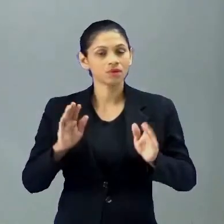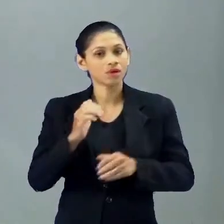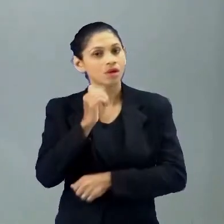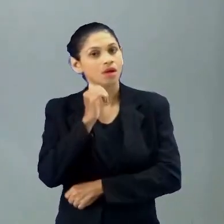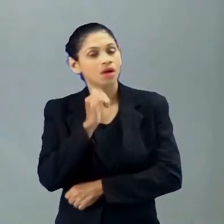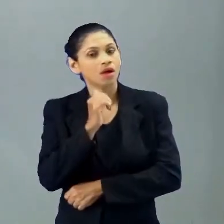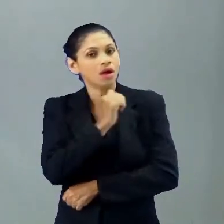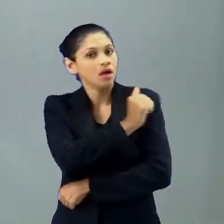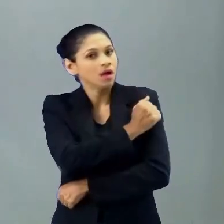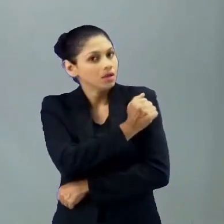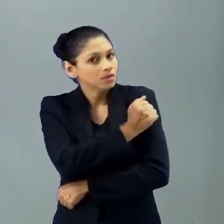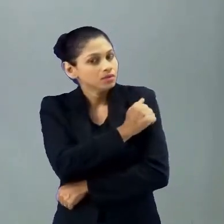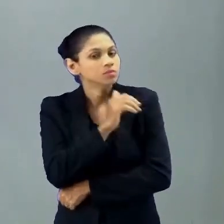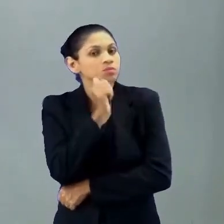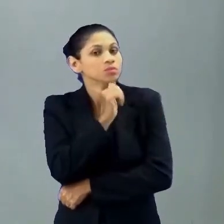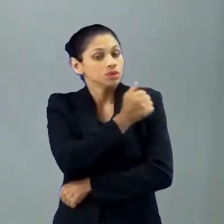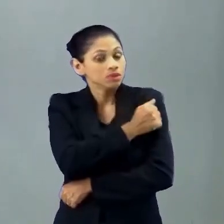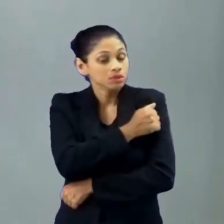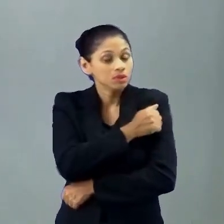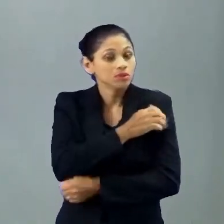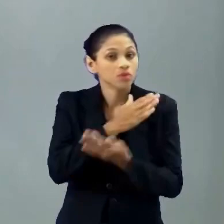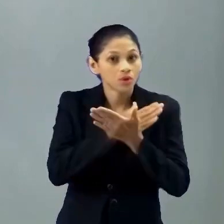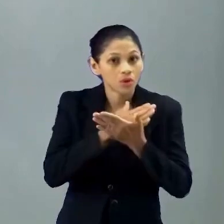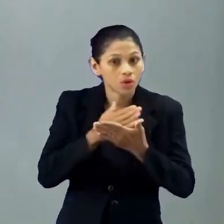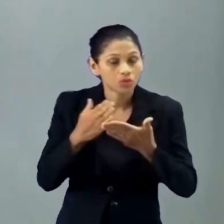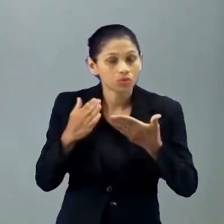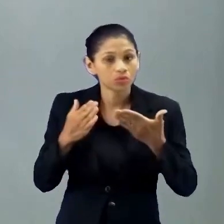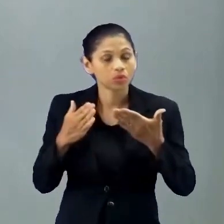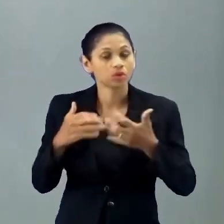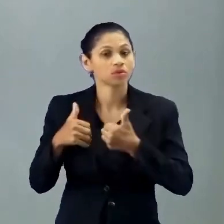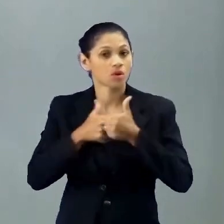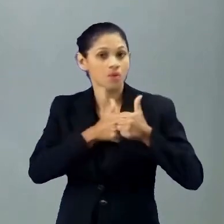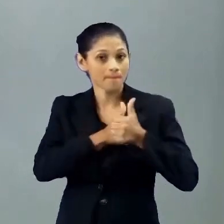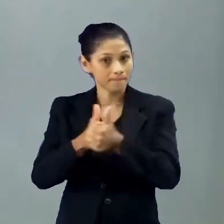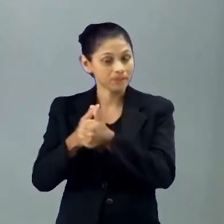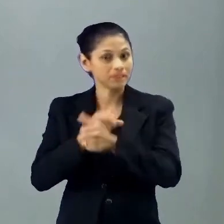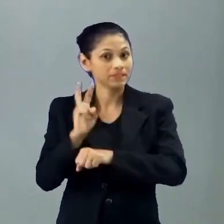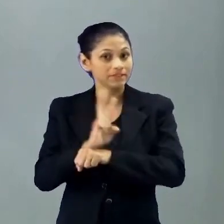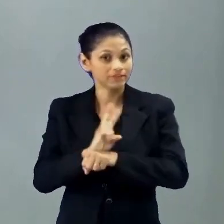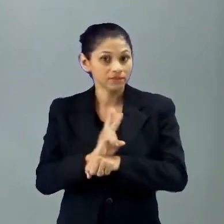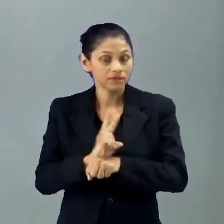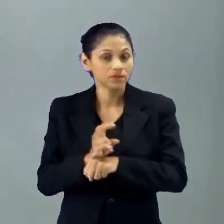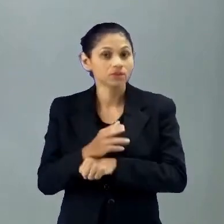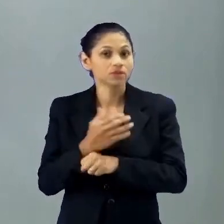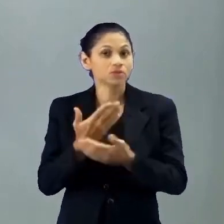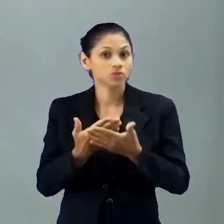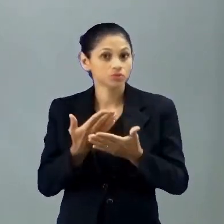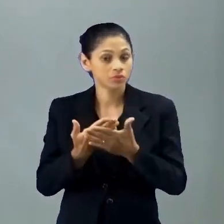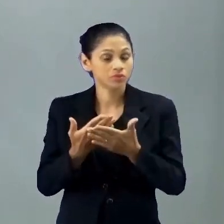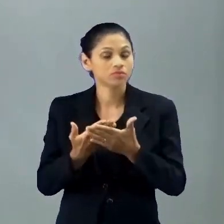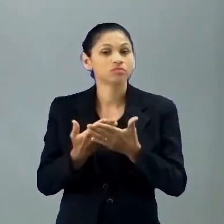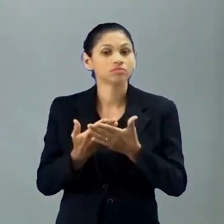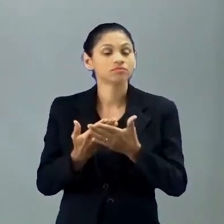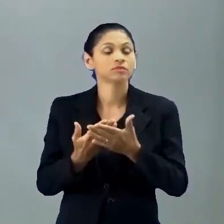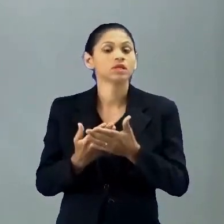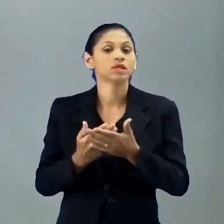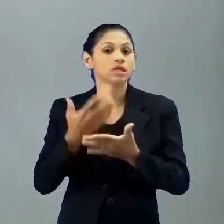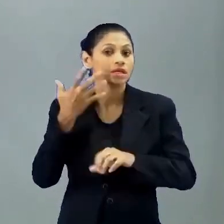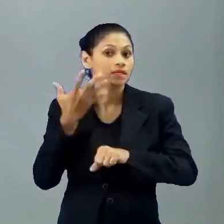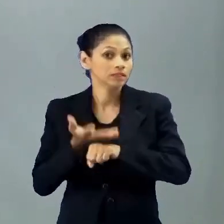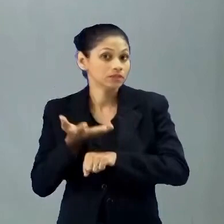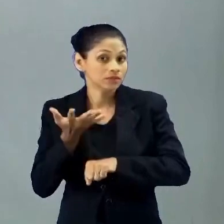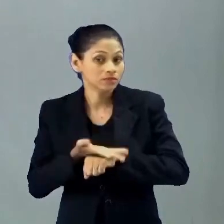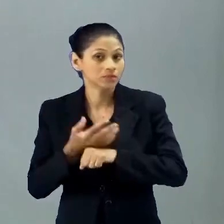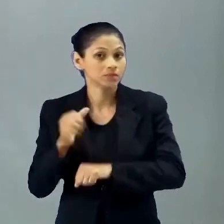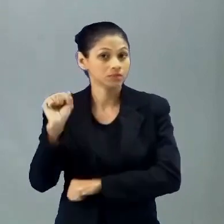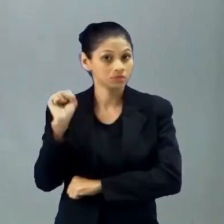Alunos e alunas, a partir de agora você começa a acompanhar a videoaula do seu componente curricular